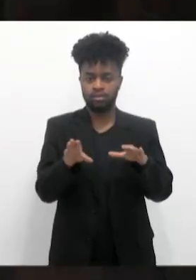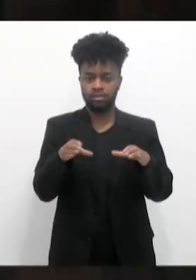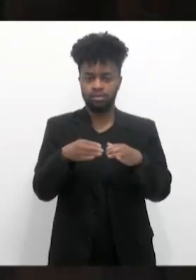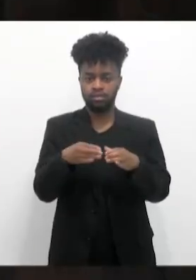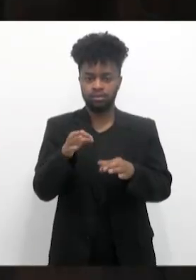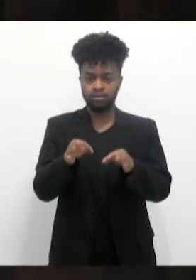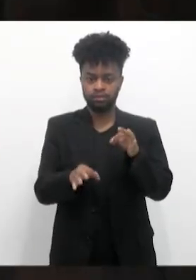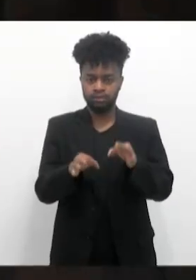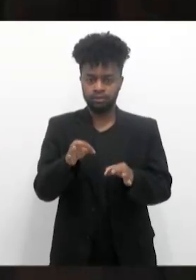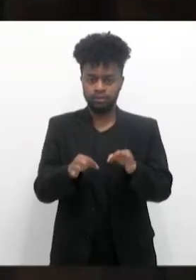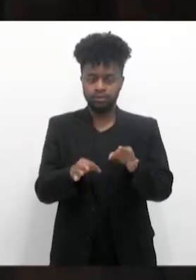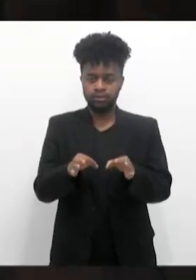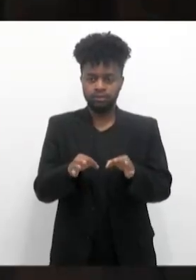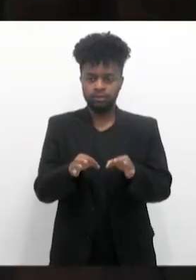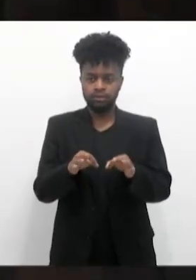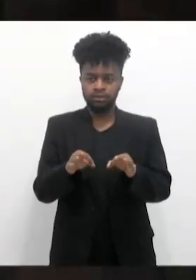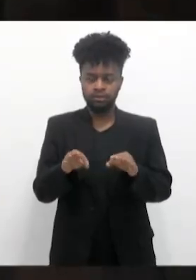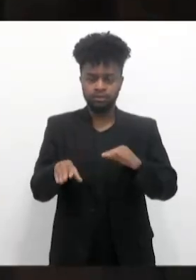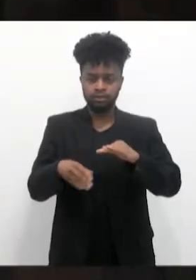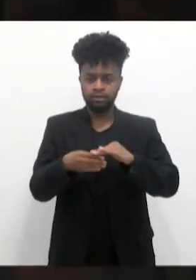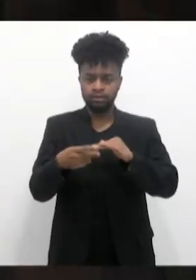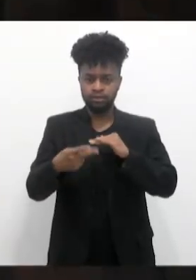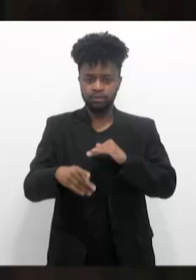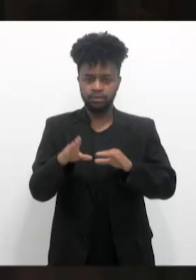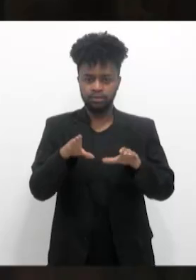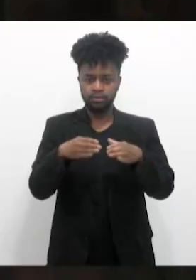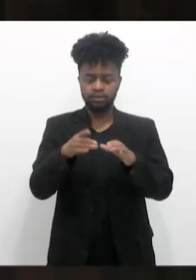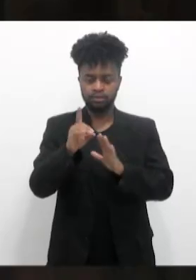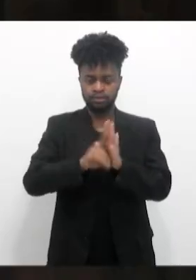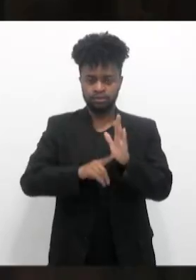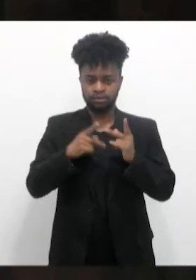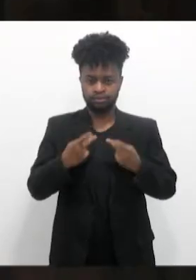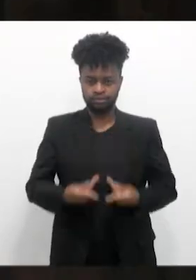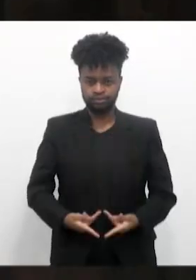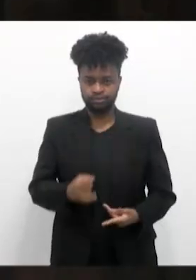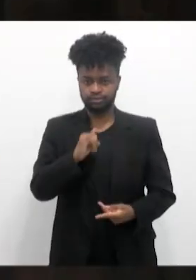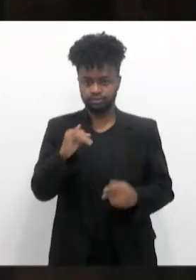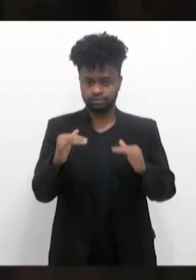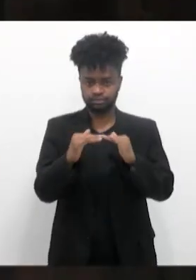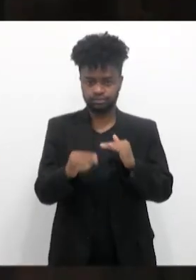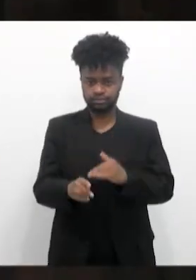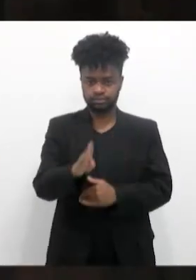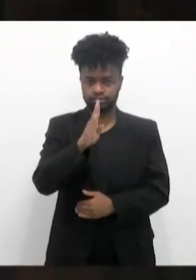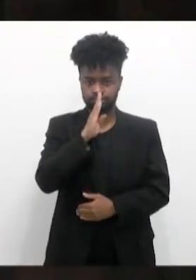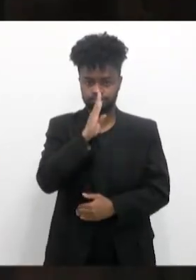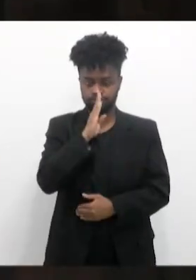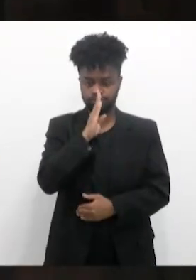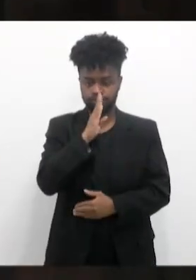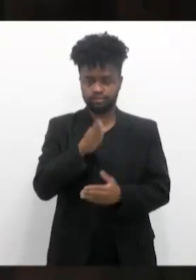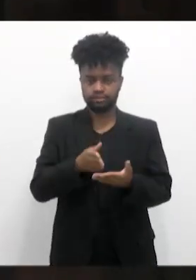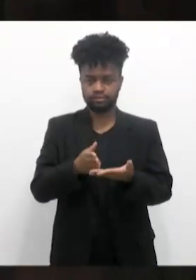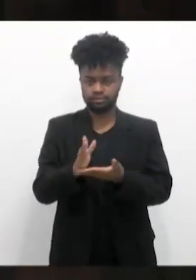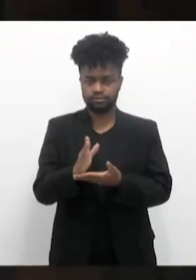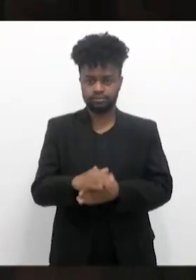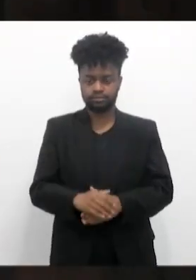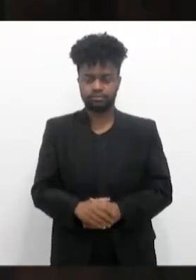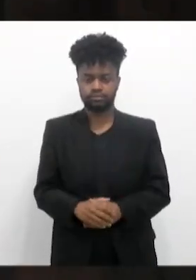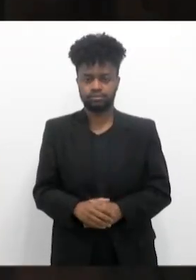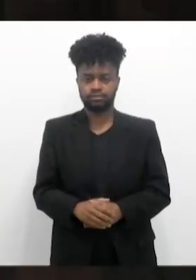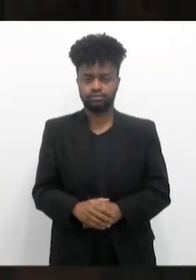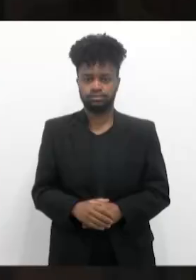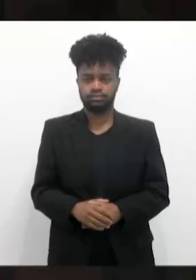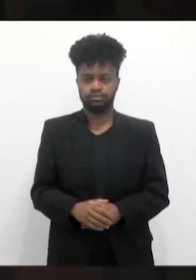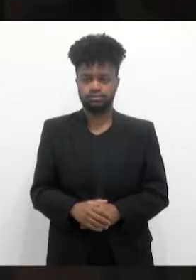Comissão de Justiça, as emendas da Comissão de Direitos Humanos. Os senhores que aprovam, permaneçam como estão.